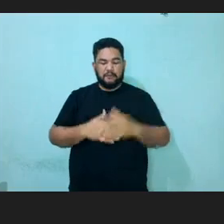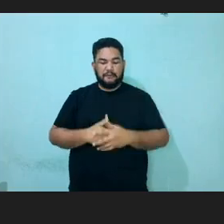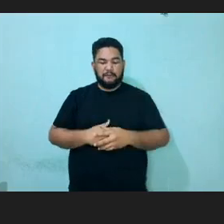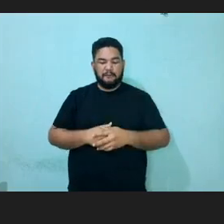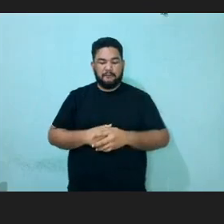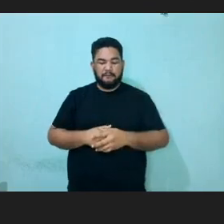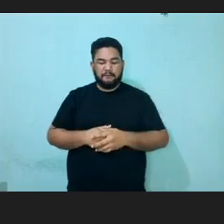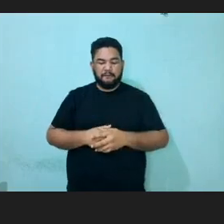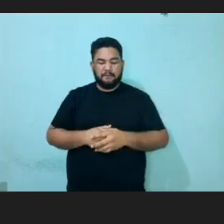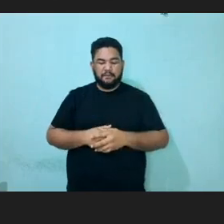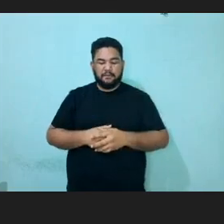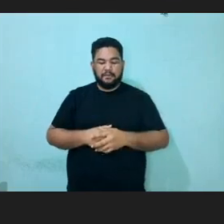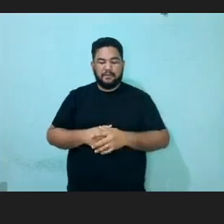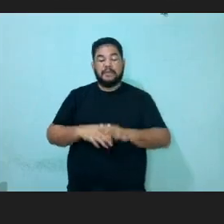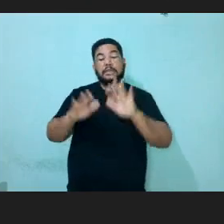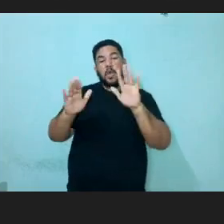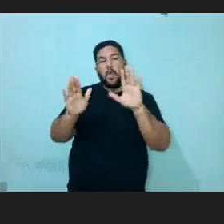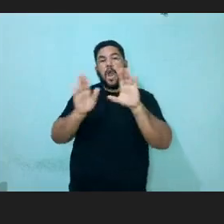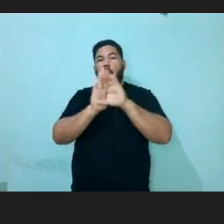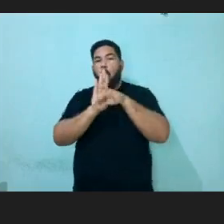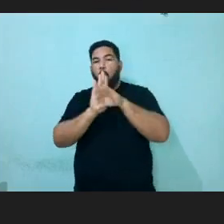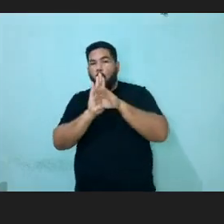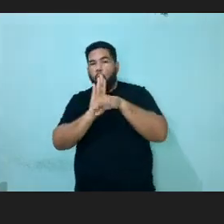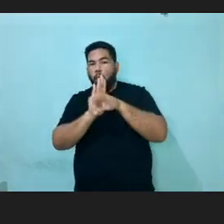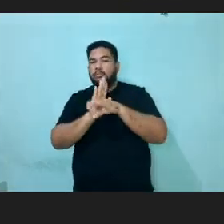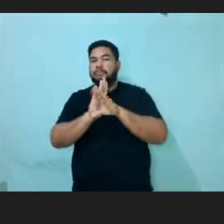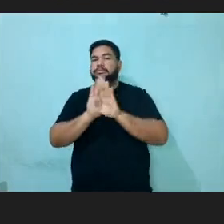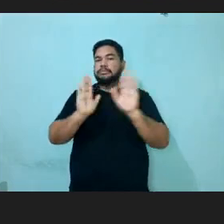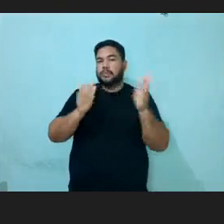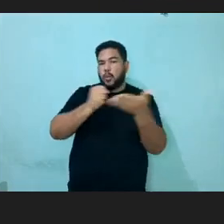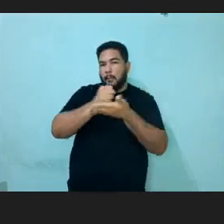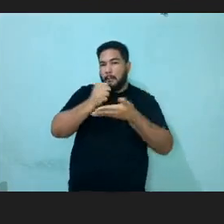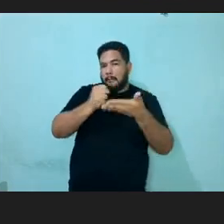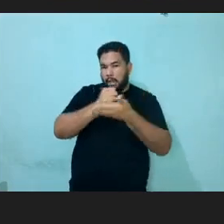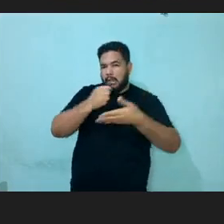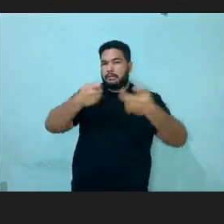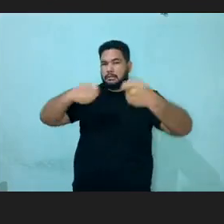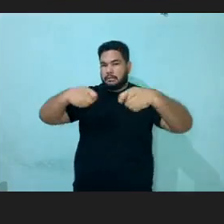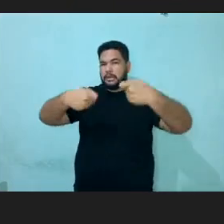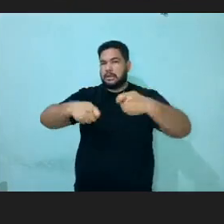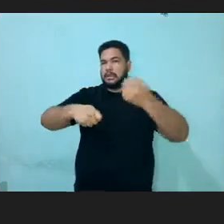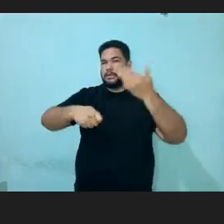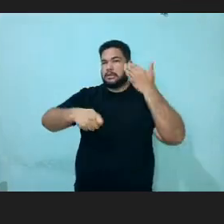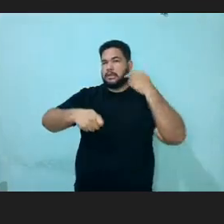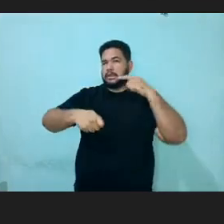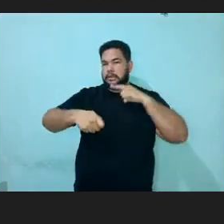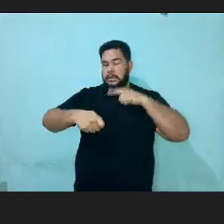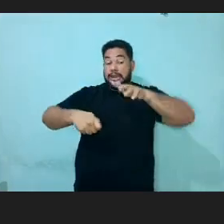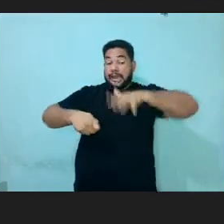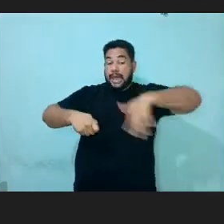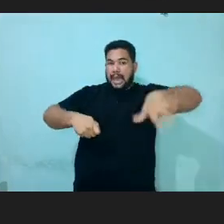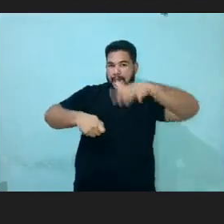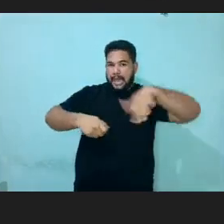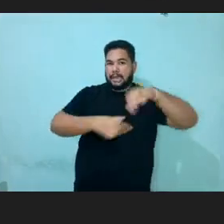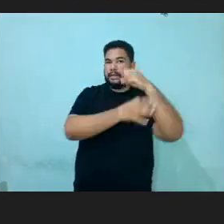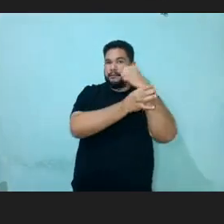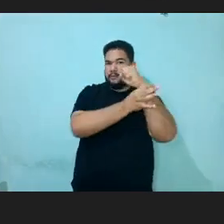Agora vamos para alguns conceitos assim que a gente precisa ter mais refinados da minha área da fisioterapia, né?